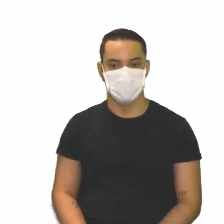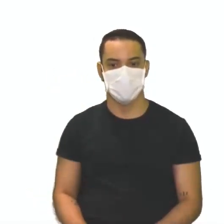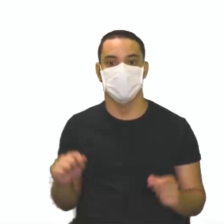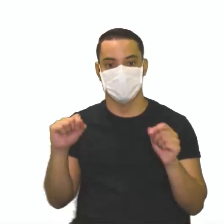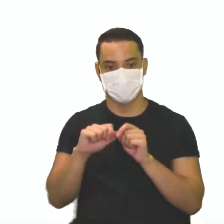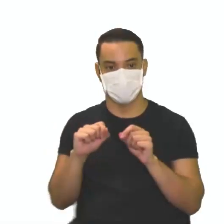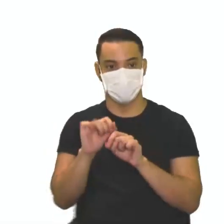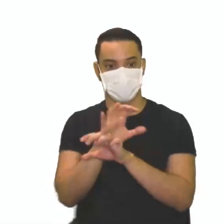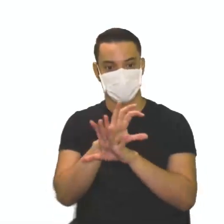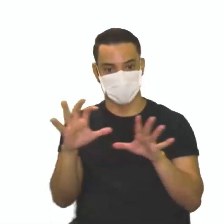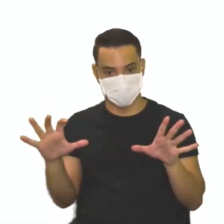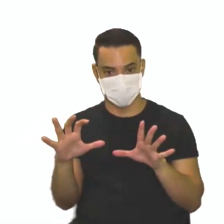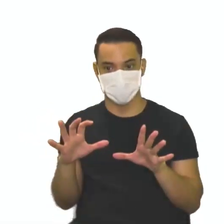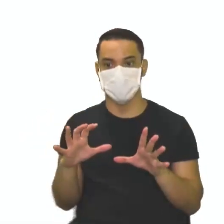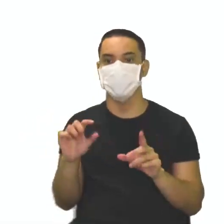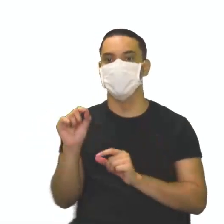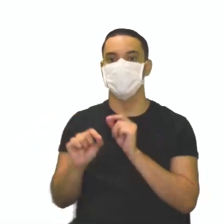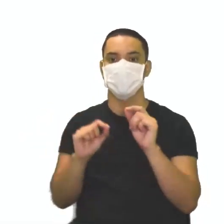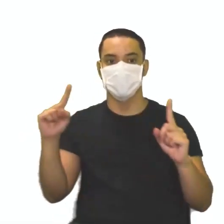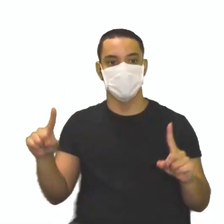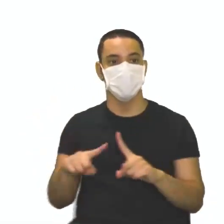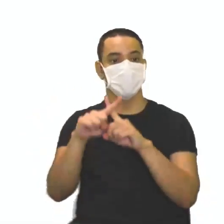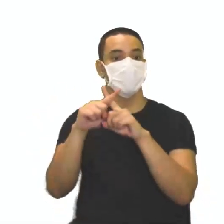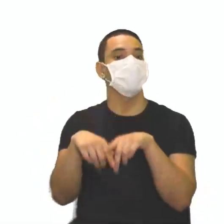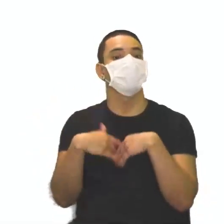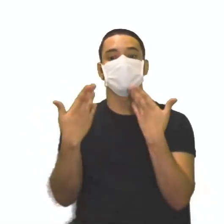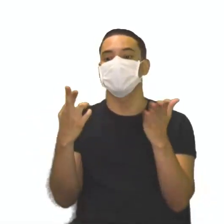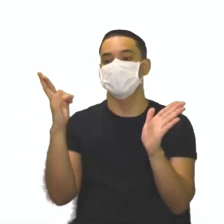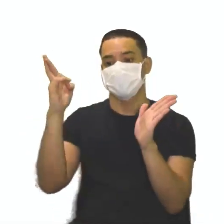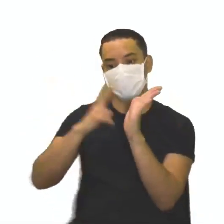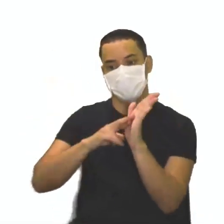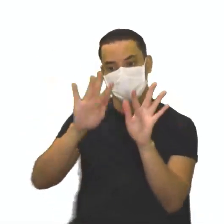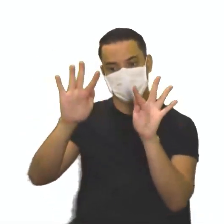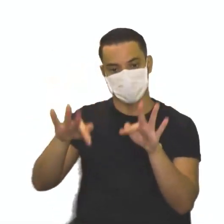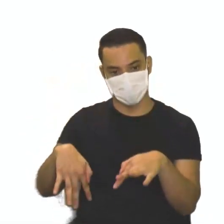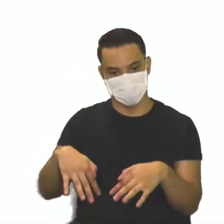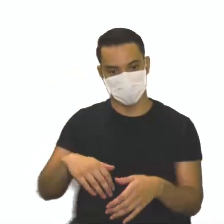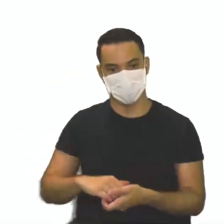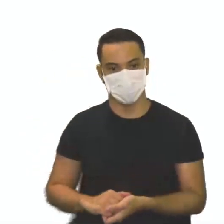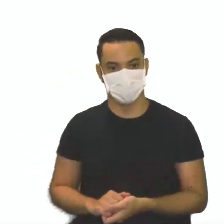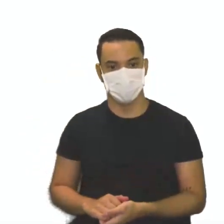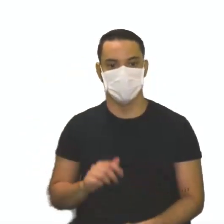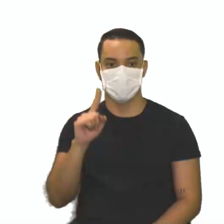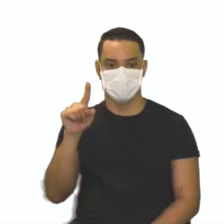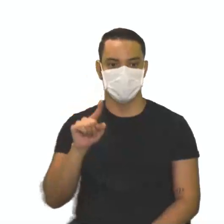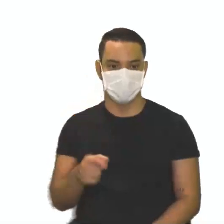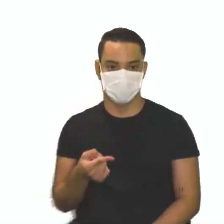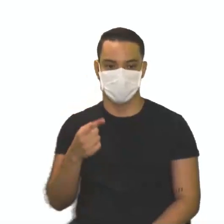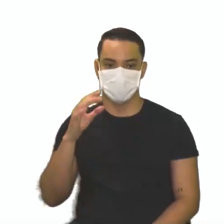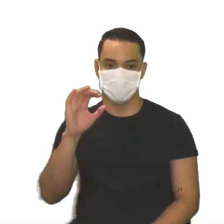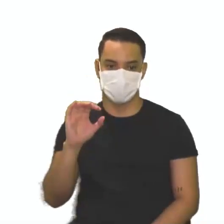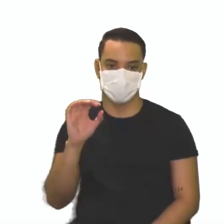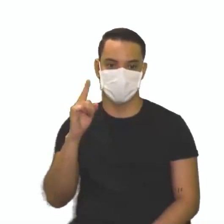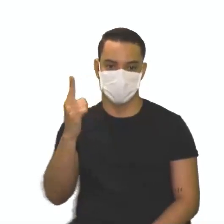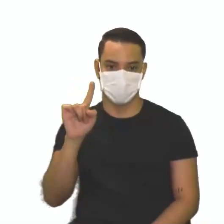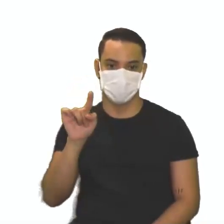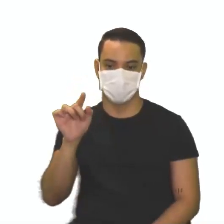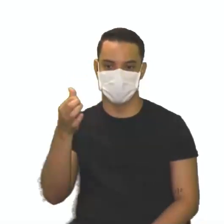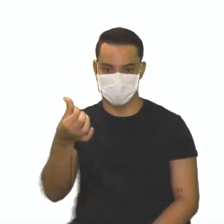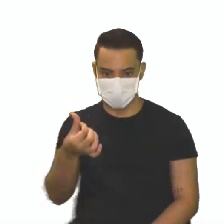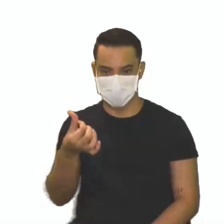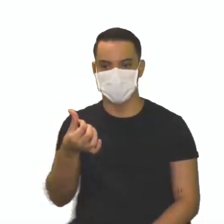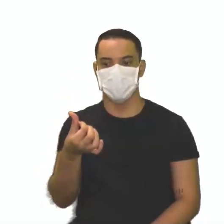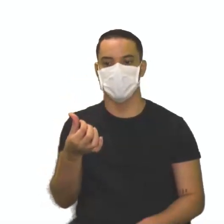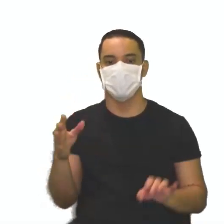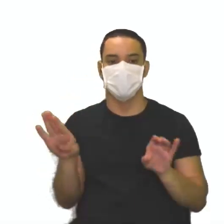Fazendo essa multiplicação, pessoal, quanto é que vai dar aqui, ó? 1 vezes 1,6,